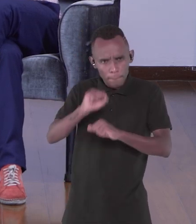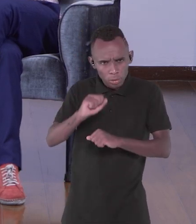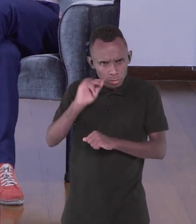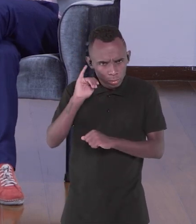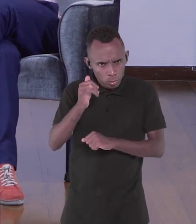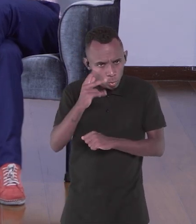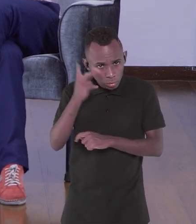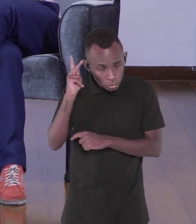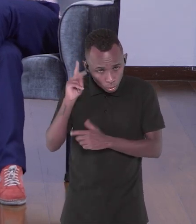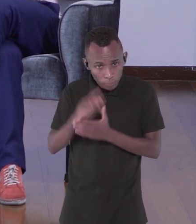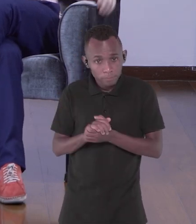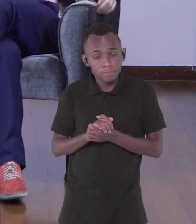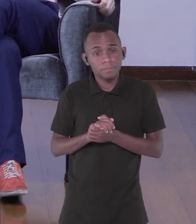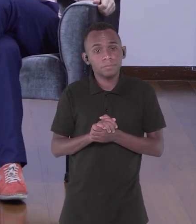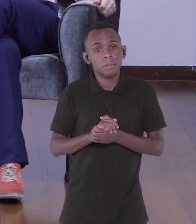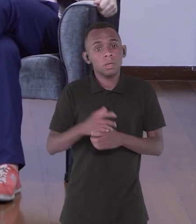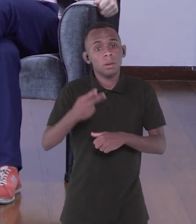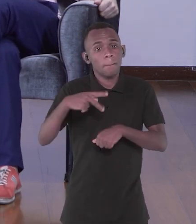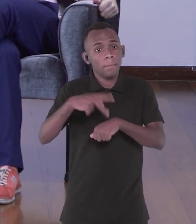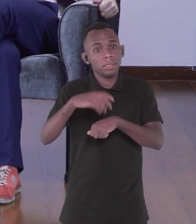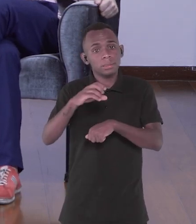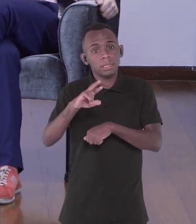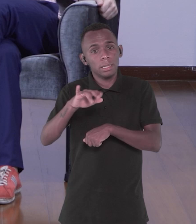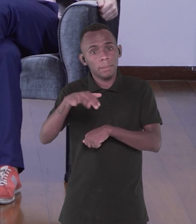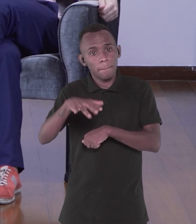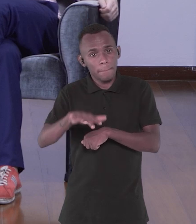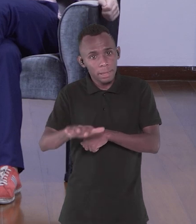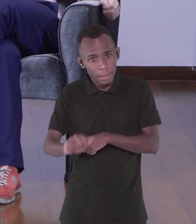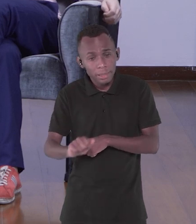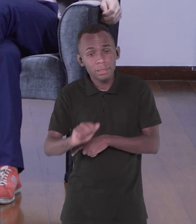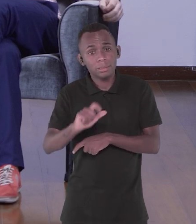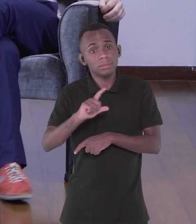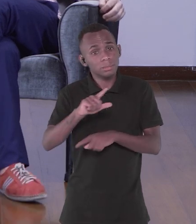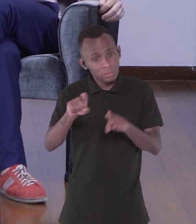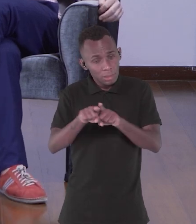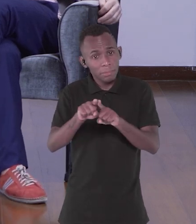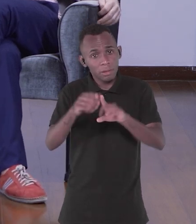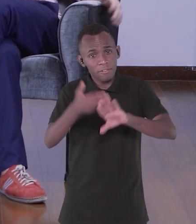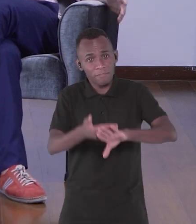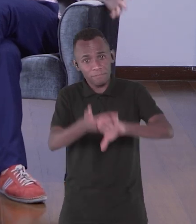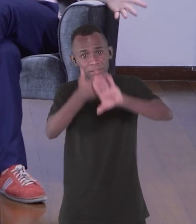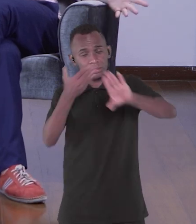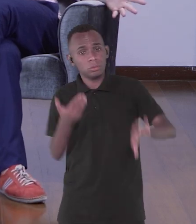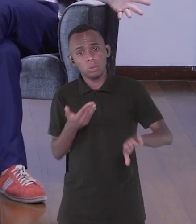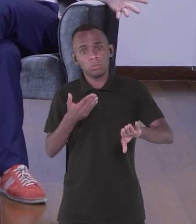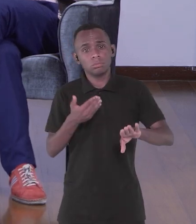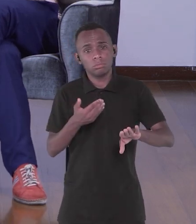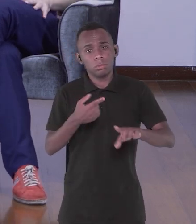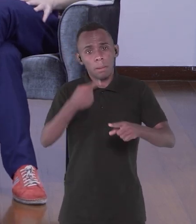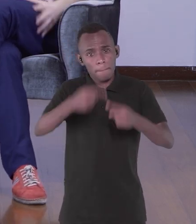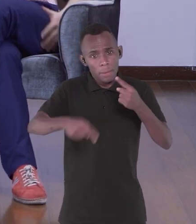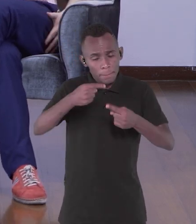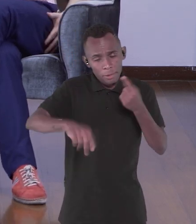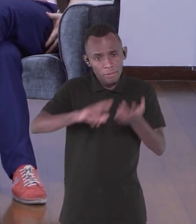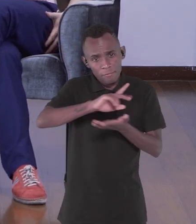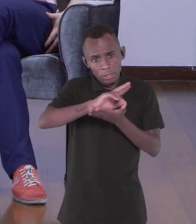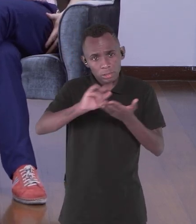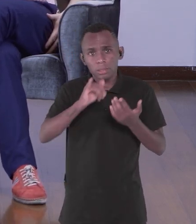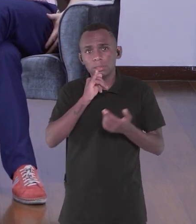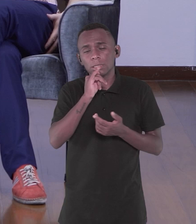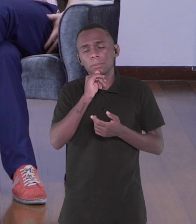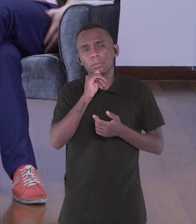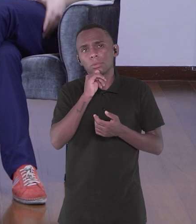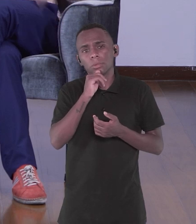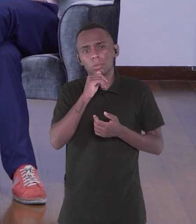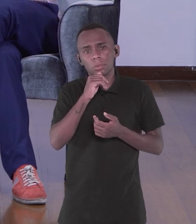Claro. Na Crimeia foi alvo de sanções. Né? Então, na Crimeia, você chega lá, você não pode usar cartão de